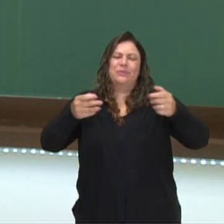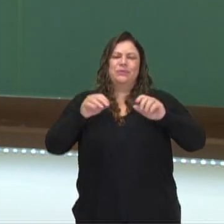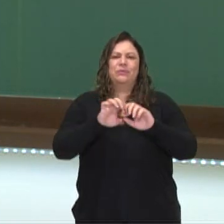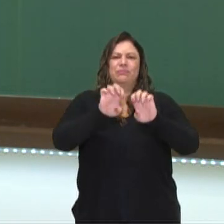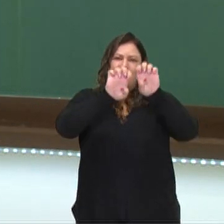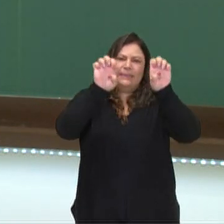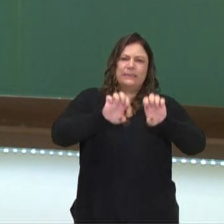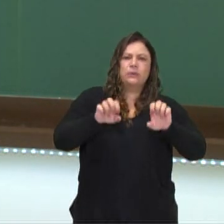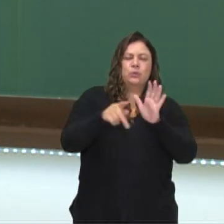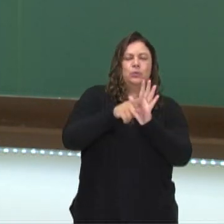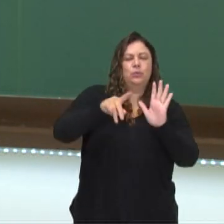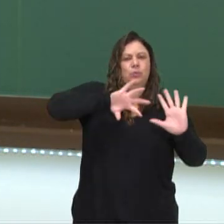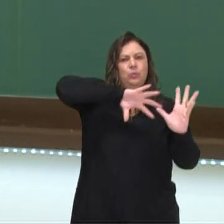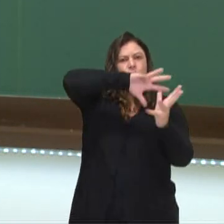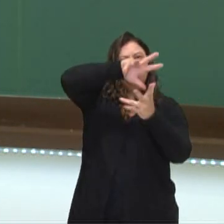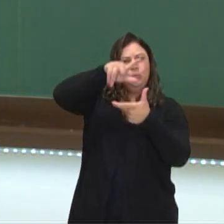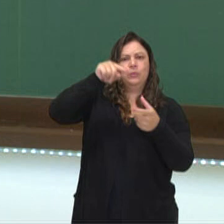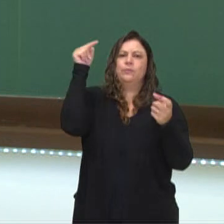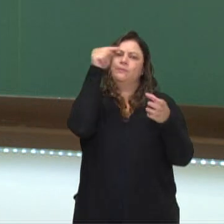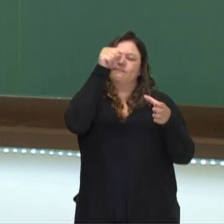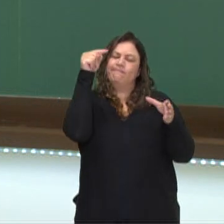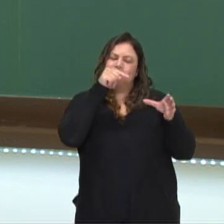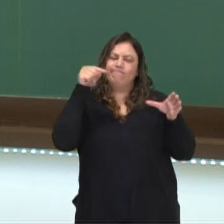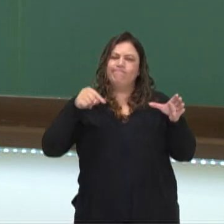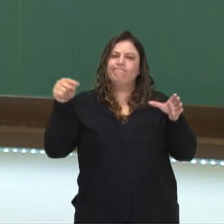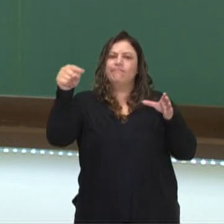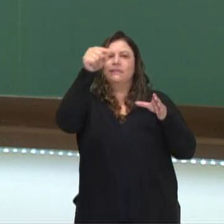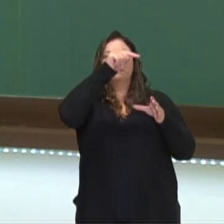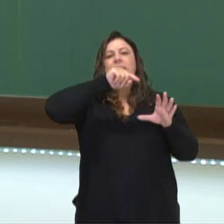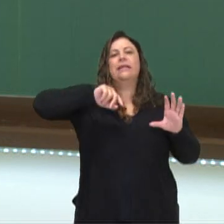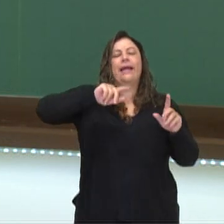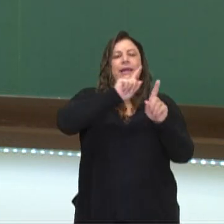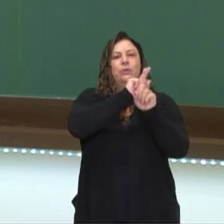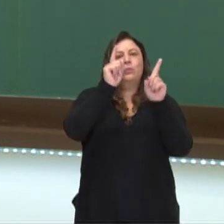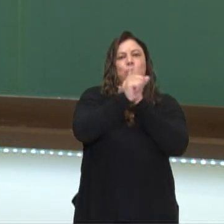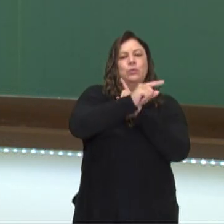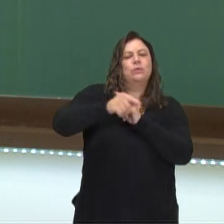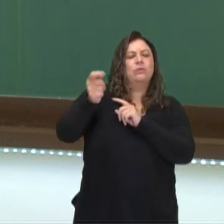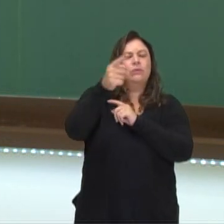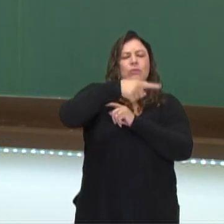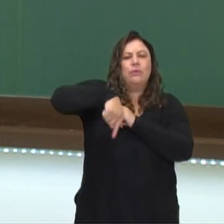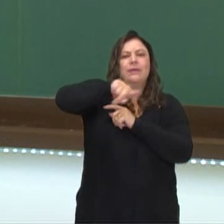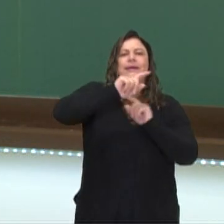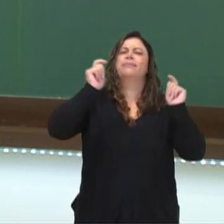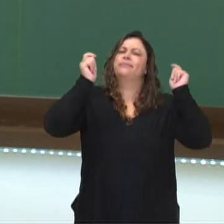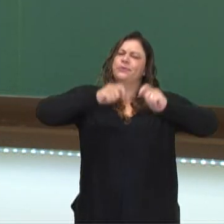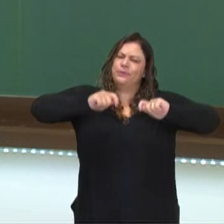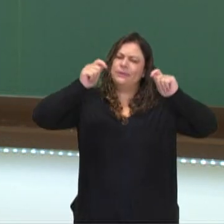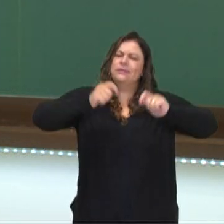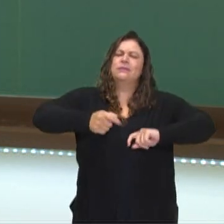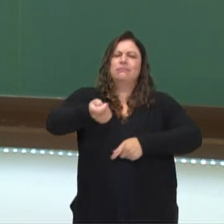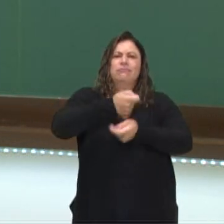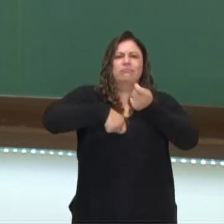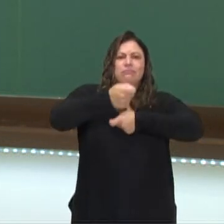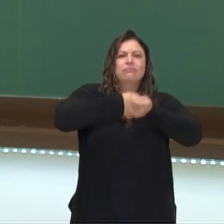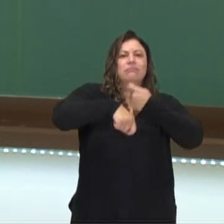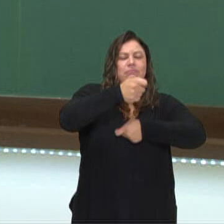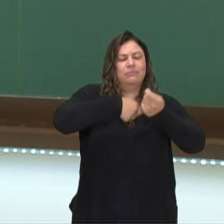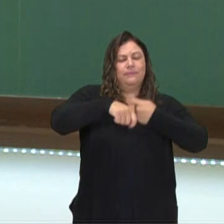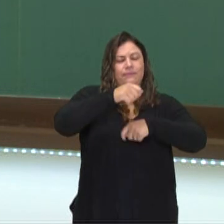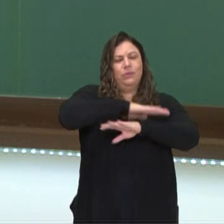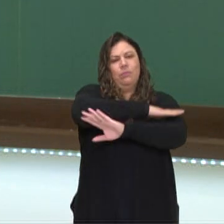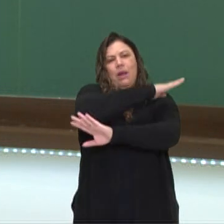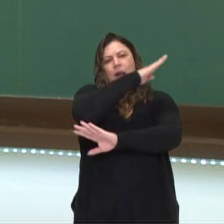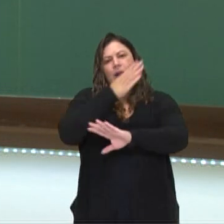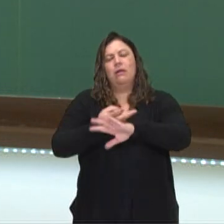critérios geográficos possibilitam que haja a constante negociação de valores por parte das empresas, isso ocorrendo durante as